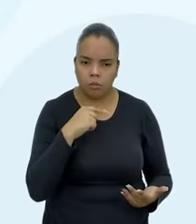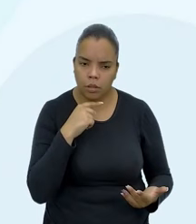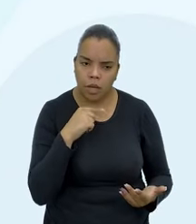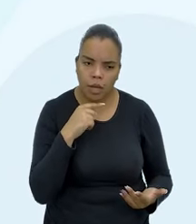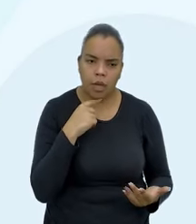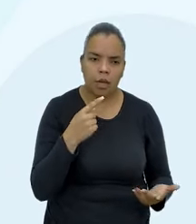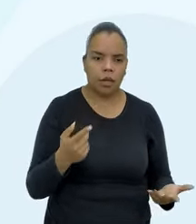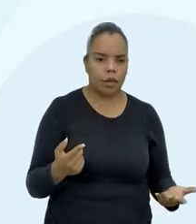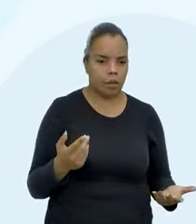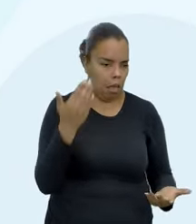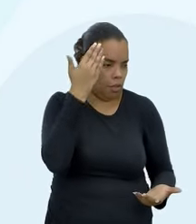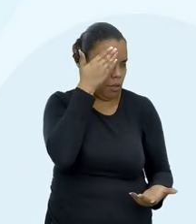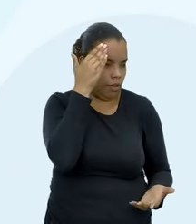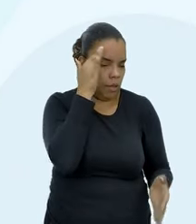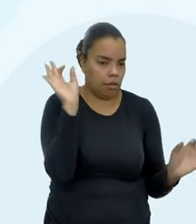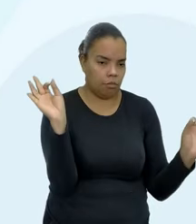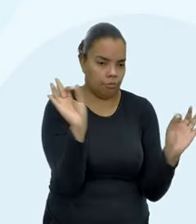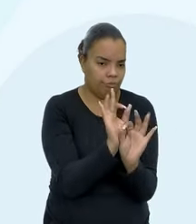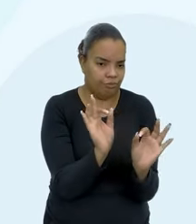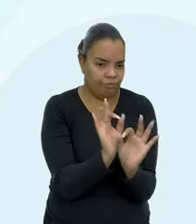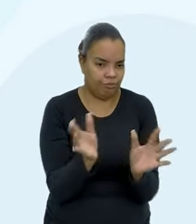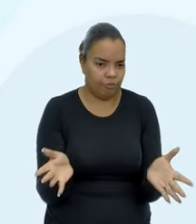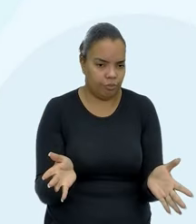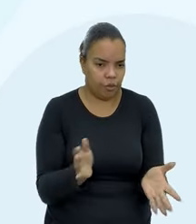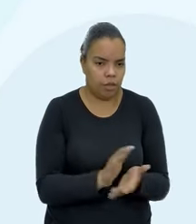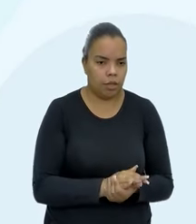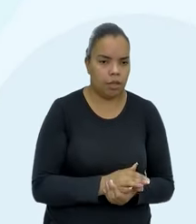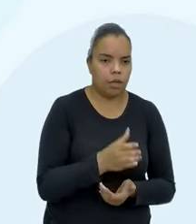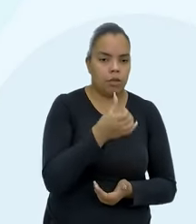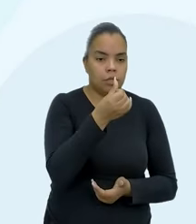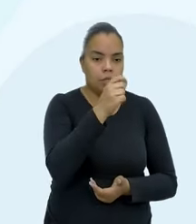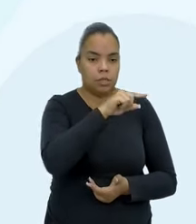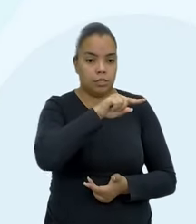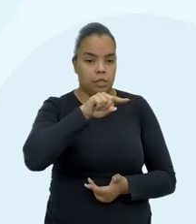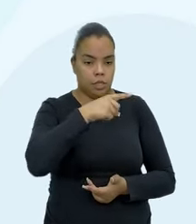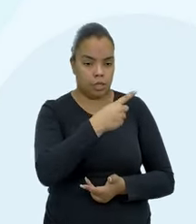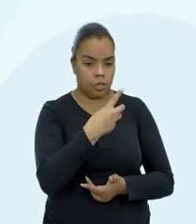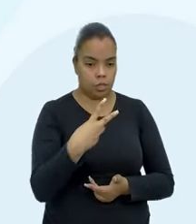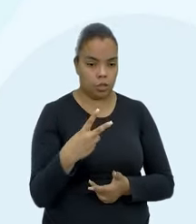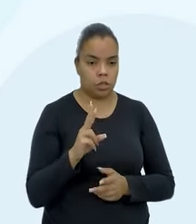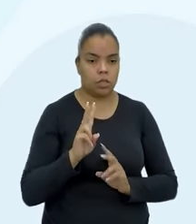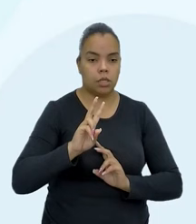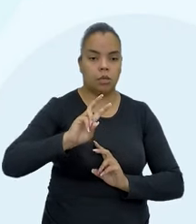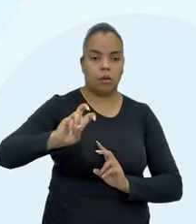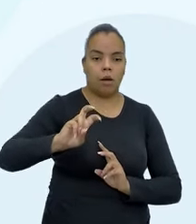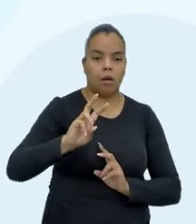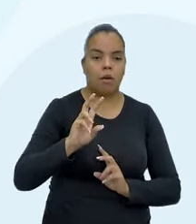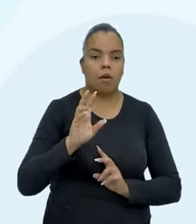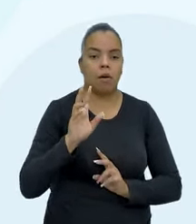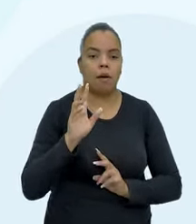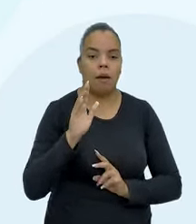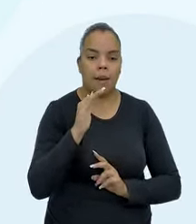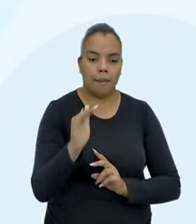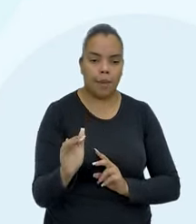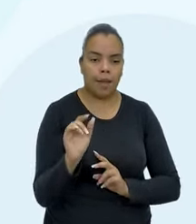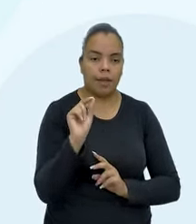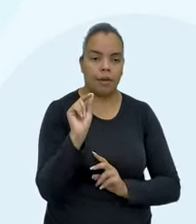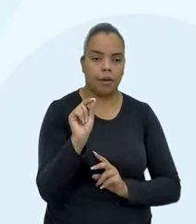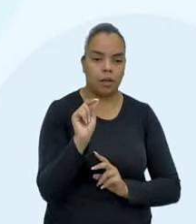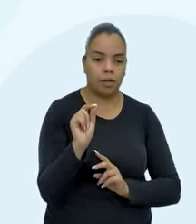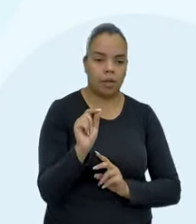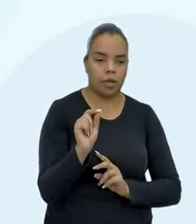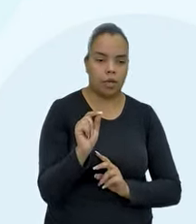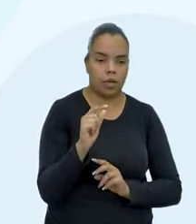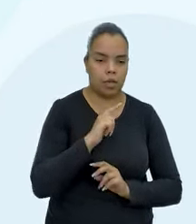razão e dizer que não entendeu né então seis doze avos igual a meio significa eu formar um grupo de